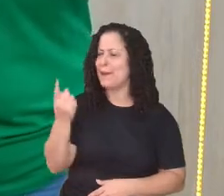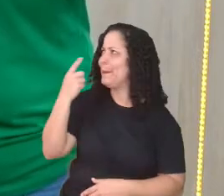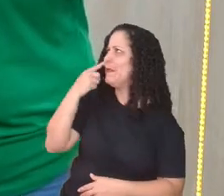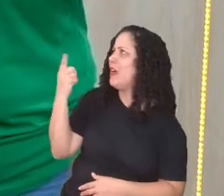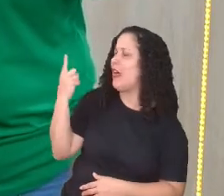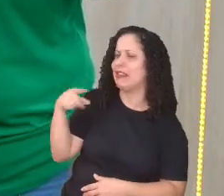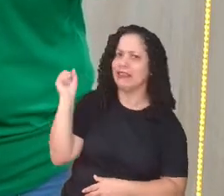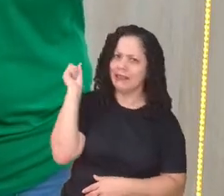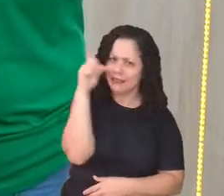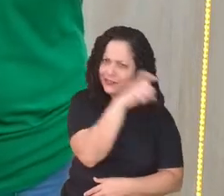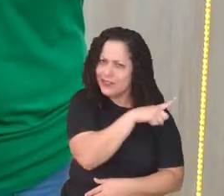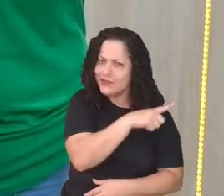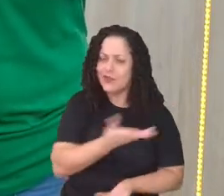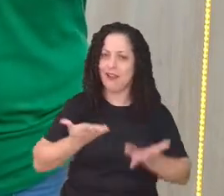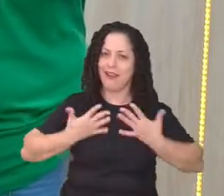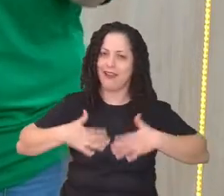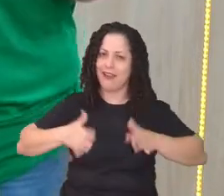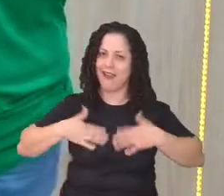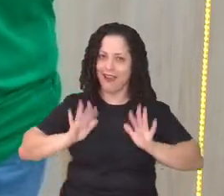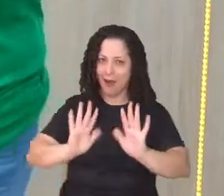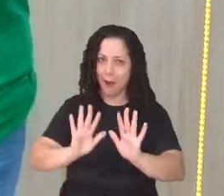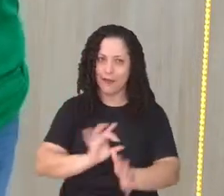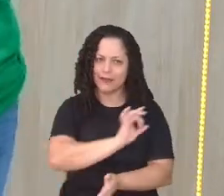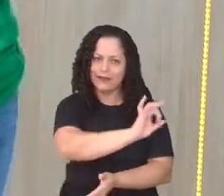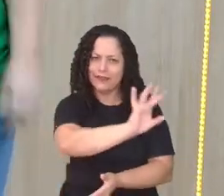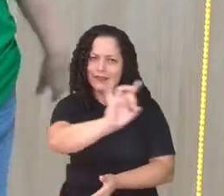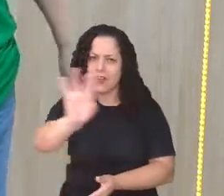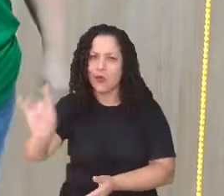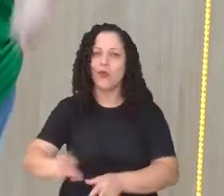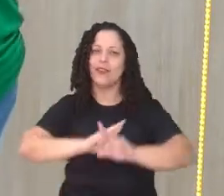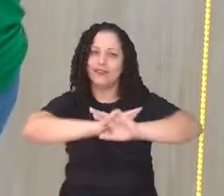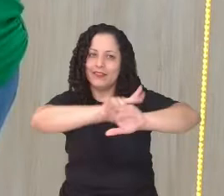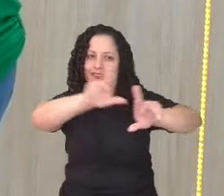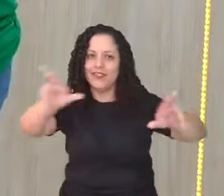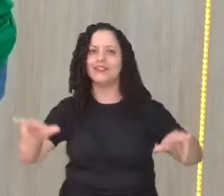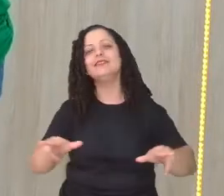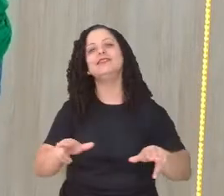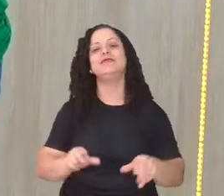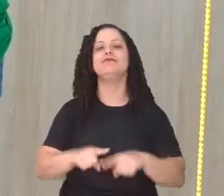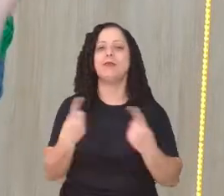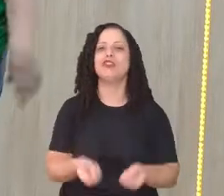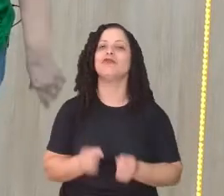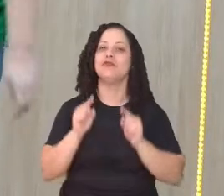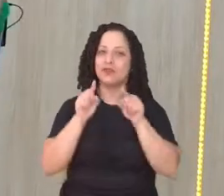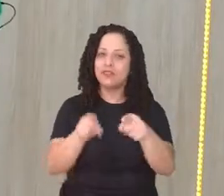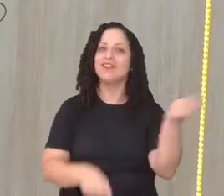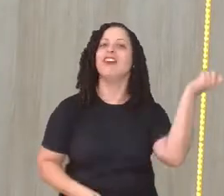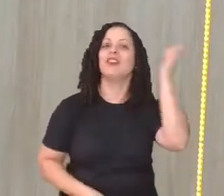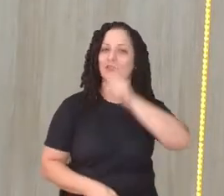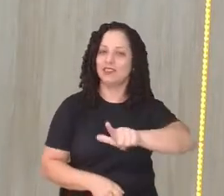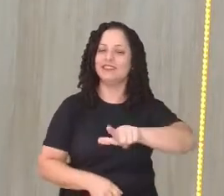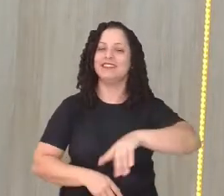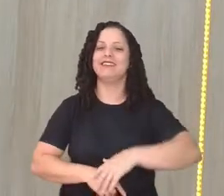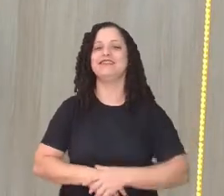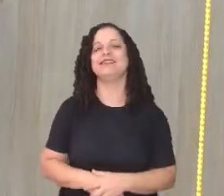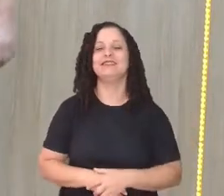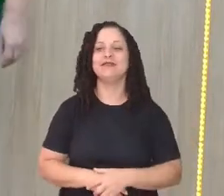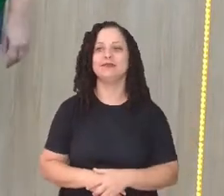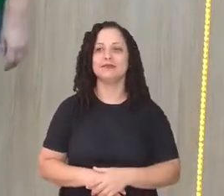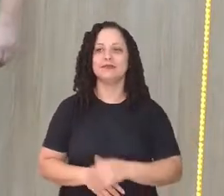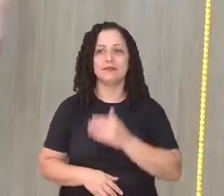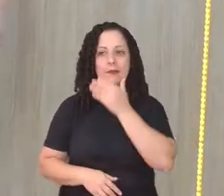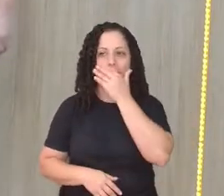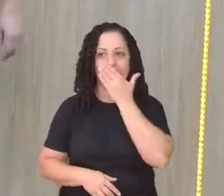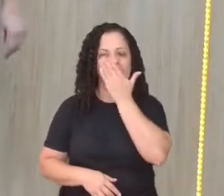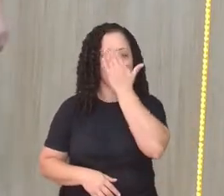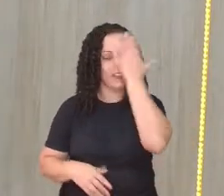se preocupe. Cada um tem seu tempo. Você vai achar seu tempo, mas você consegue. Então, bora lá.